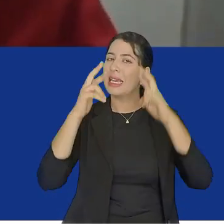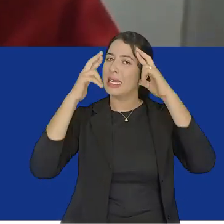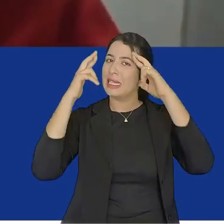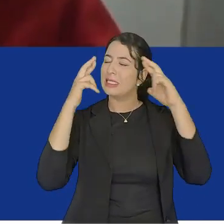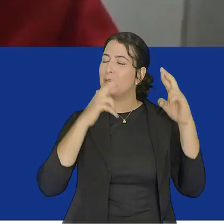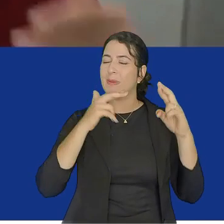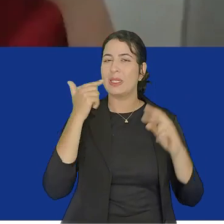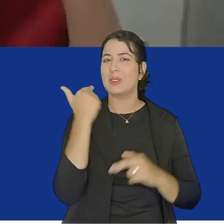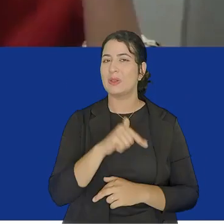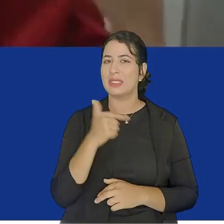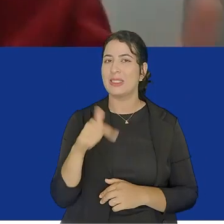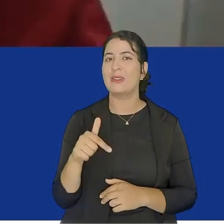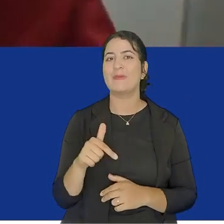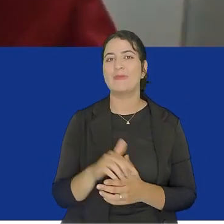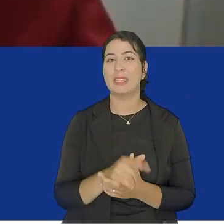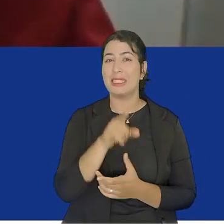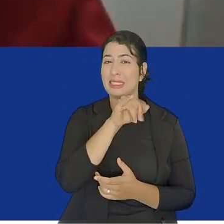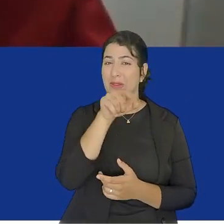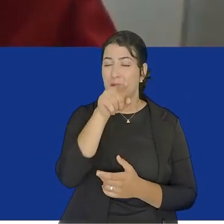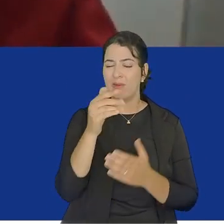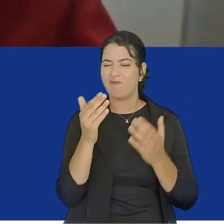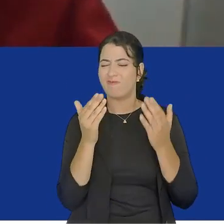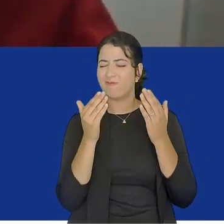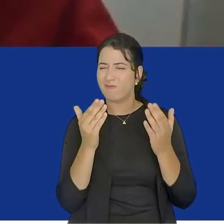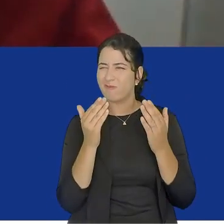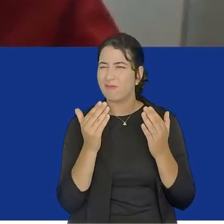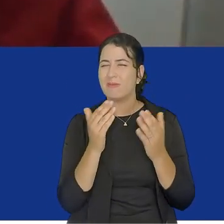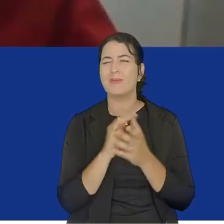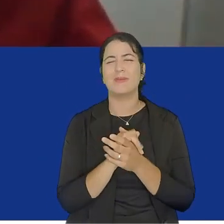dessa palestra, ele é um autogestor, e ele disse assim, eu